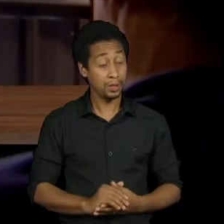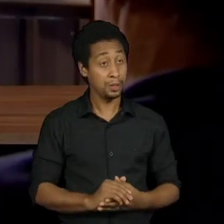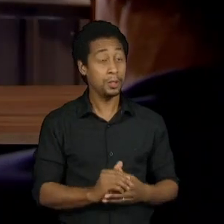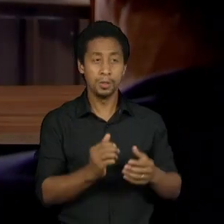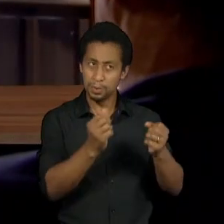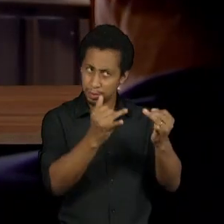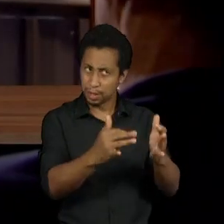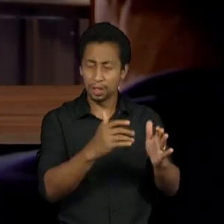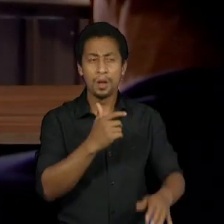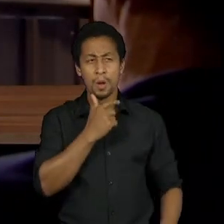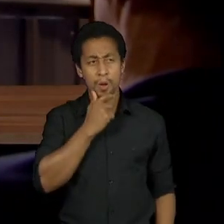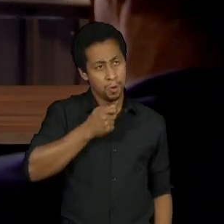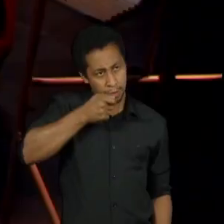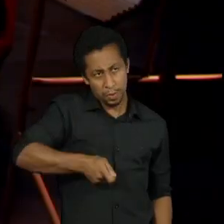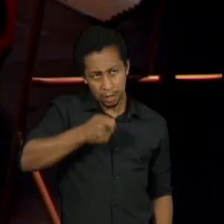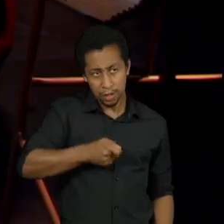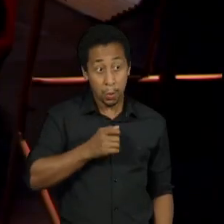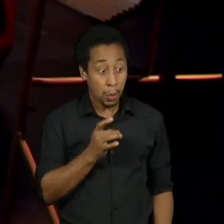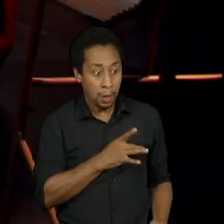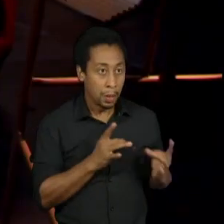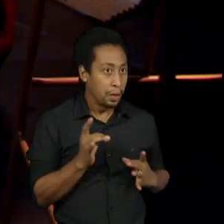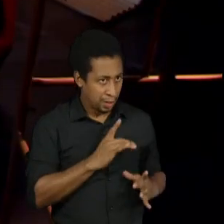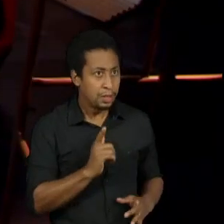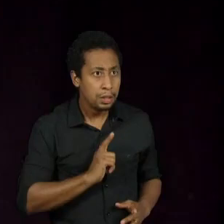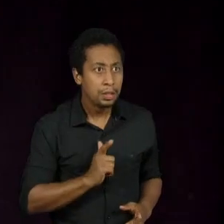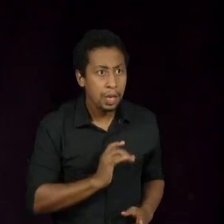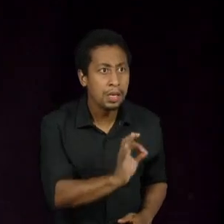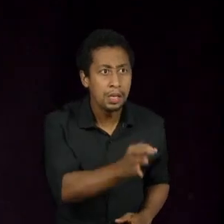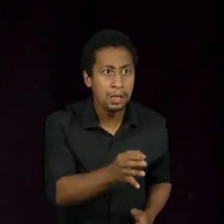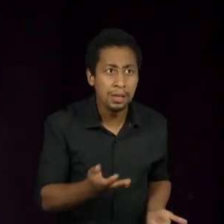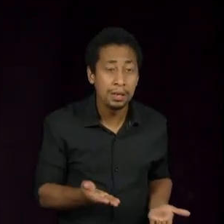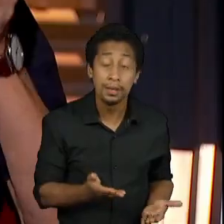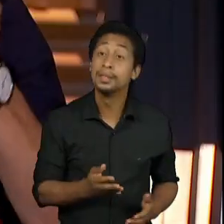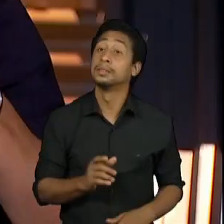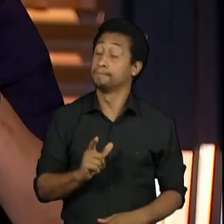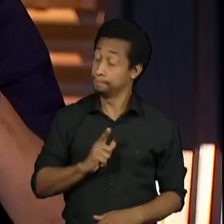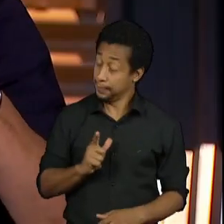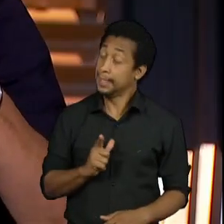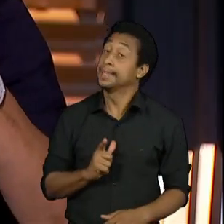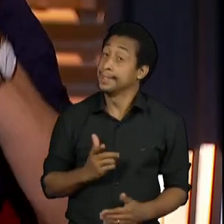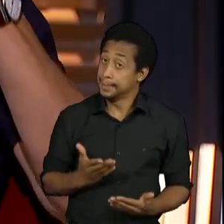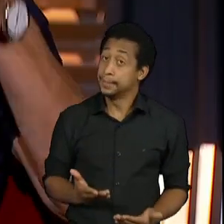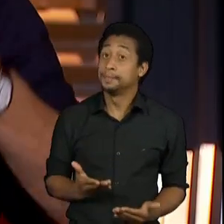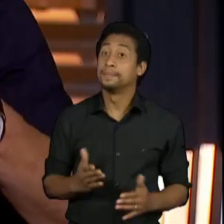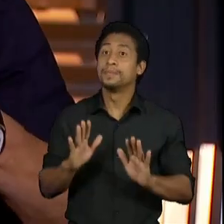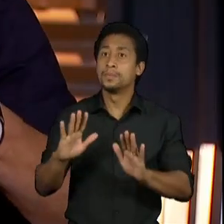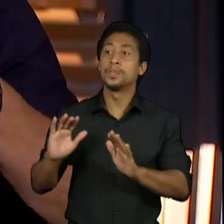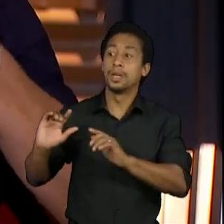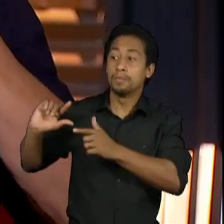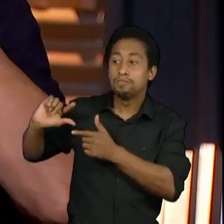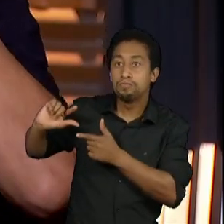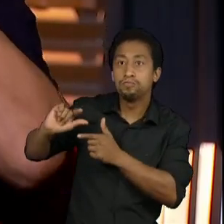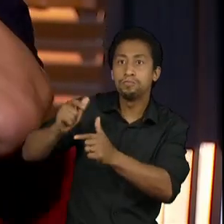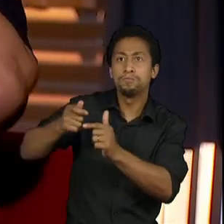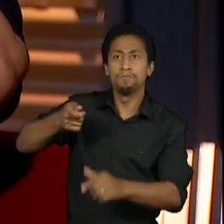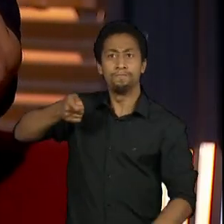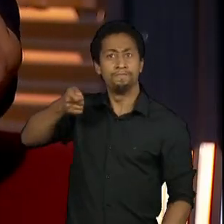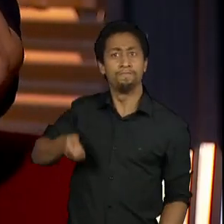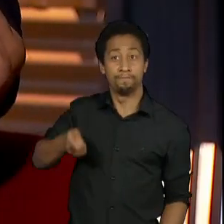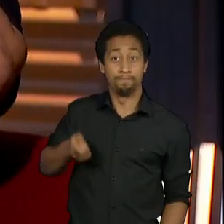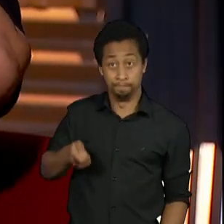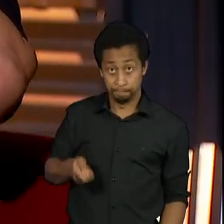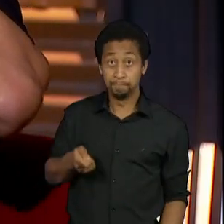uns machinhos assustados, é exatamente. Isso? Exatamente. Falando de um conservadorismo extremado que se